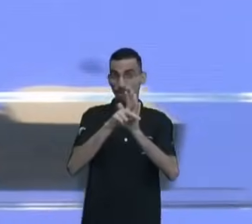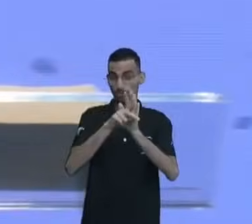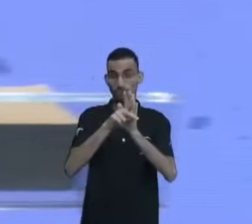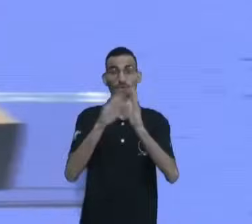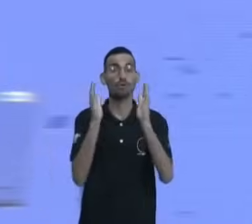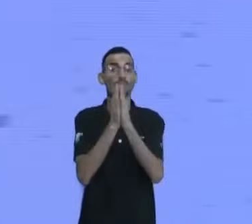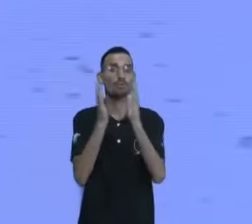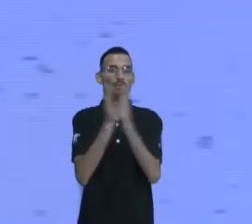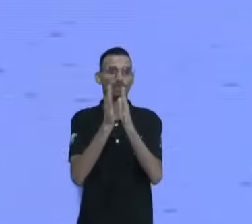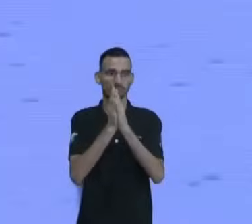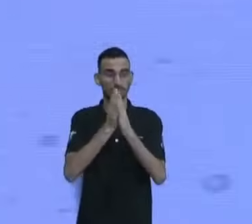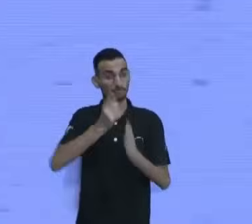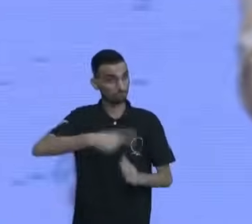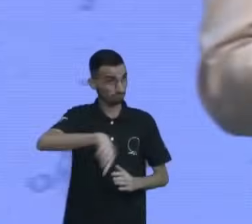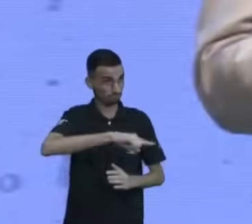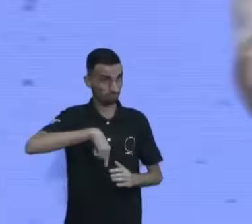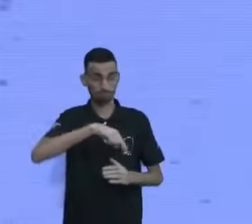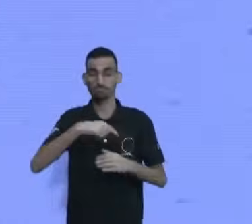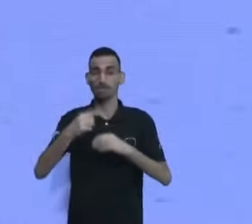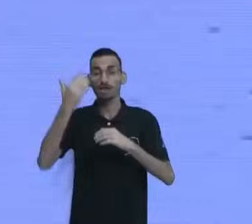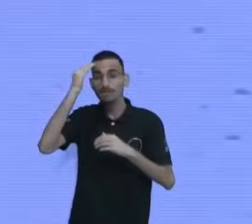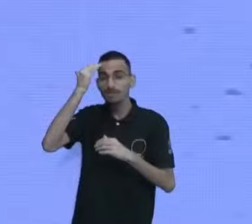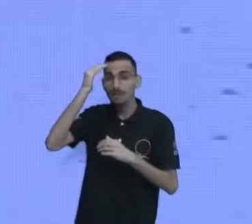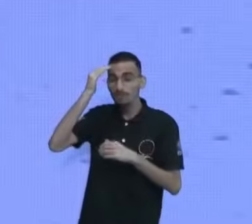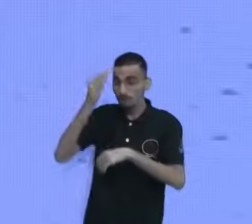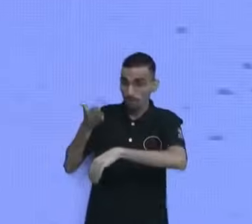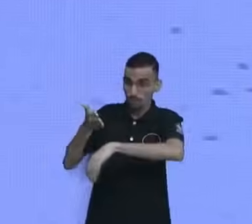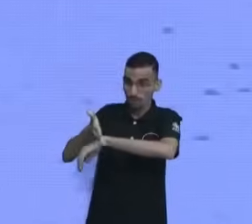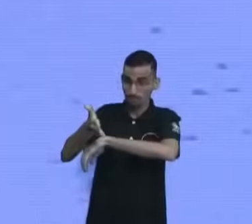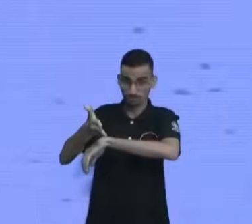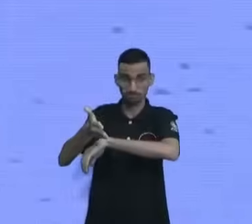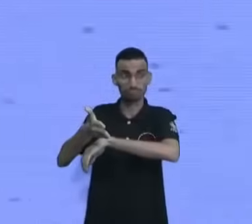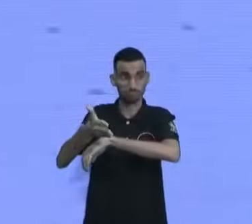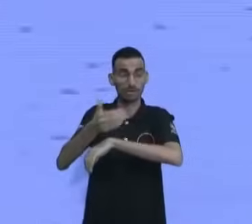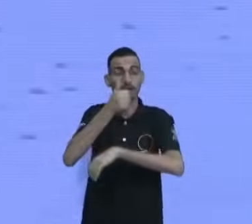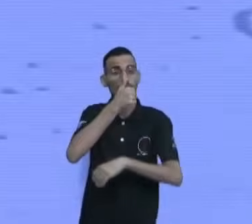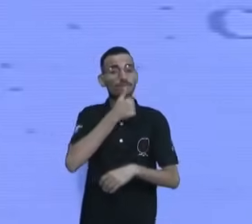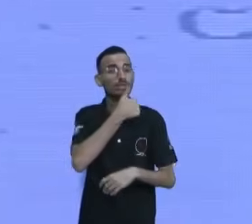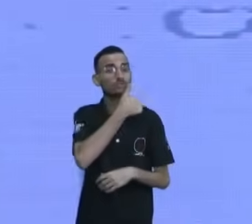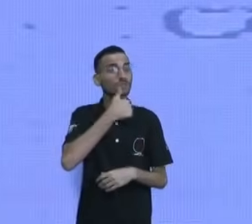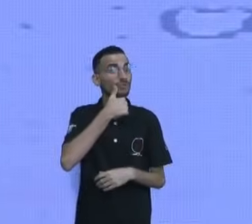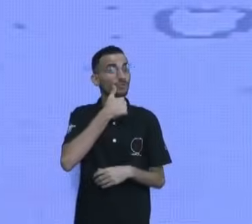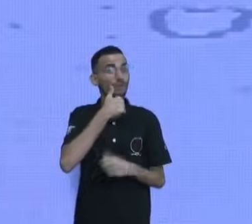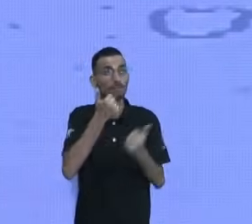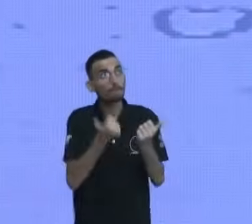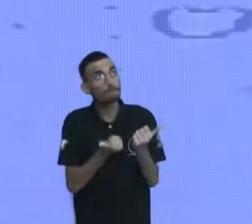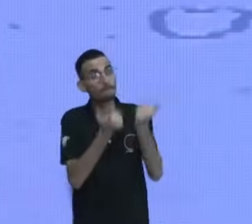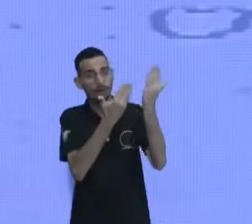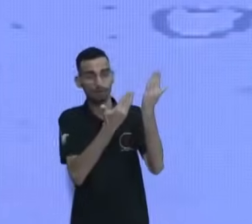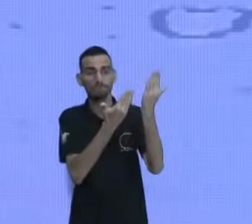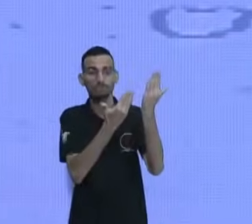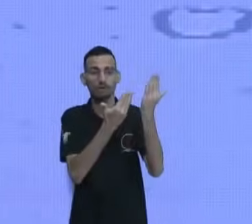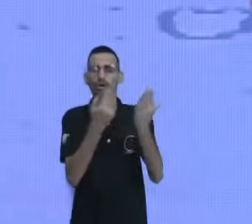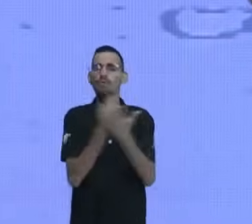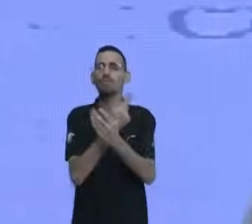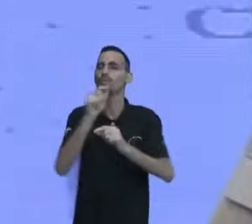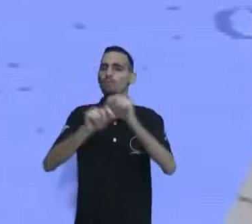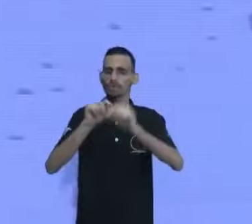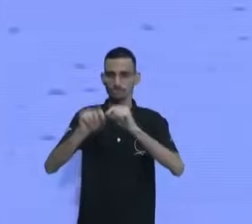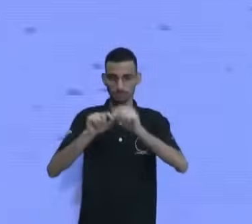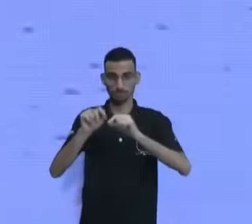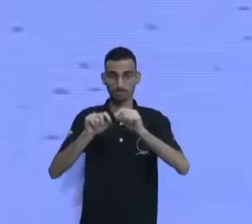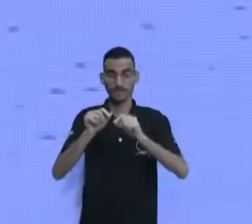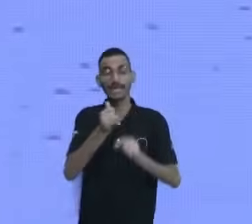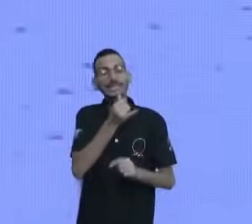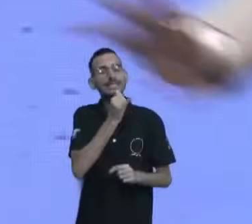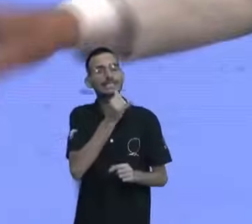um sacrifício os malandros o cara chegava para oferecer um uma pomba rolinha o cara